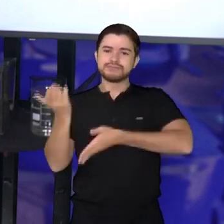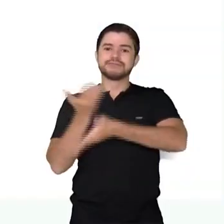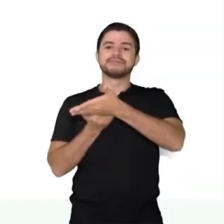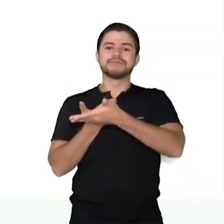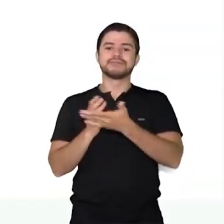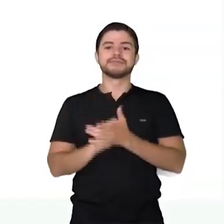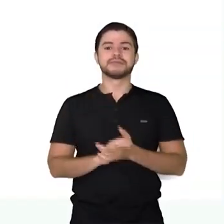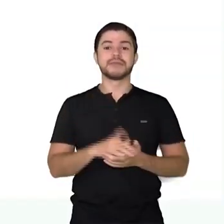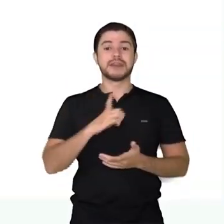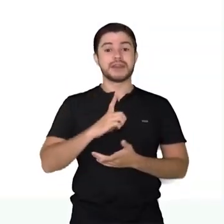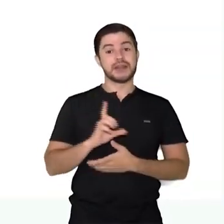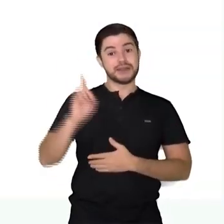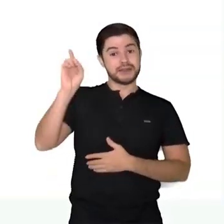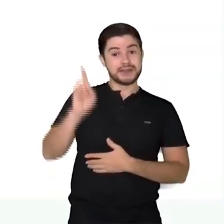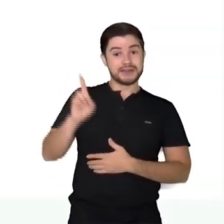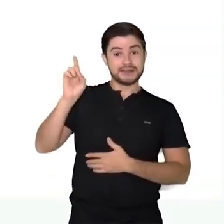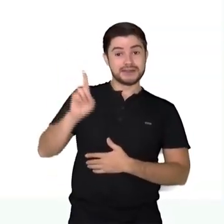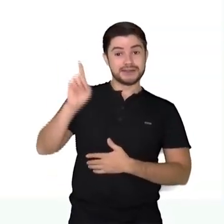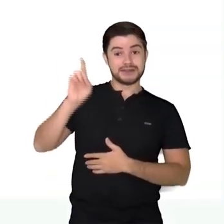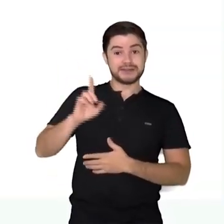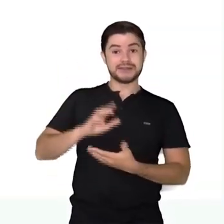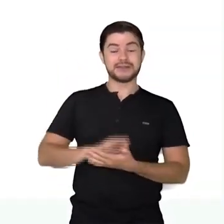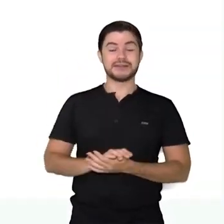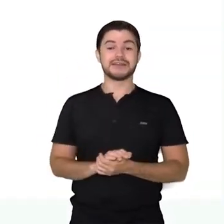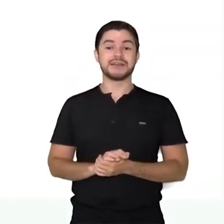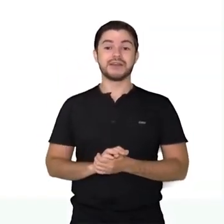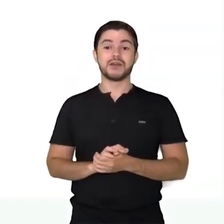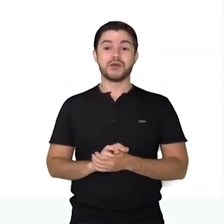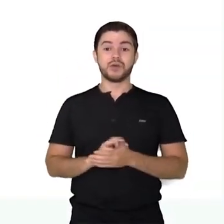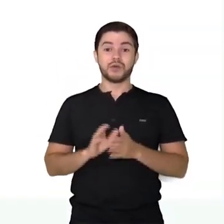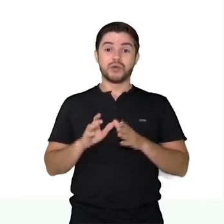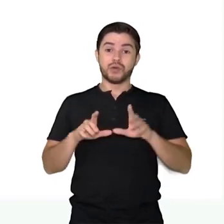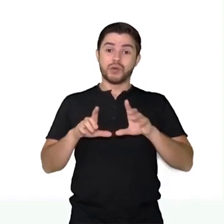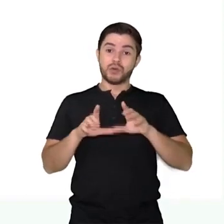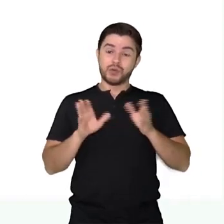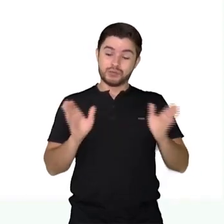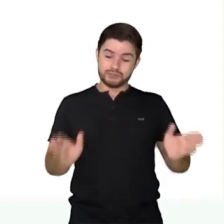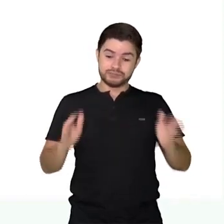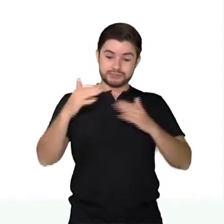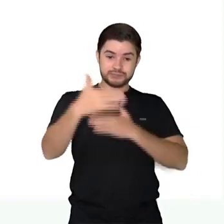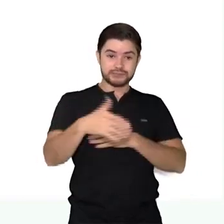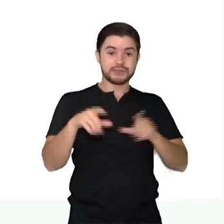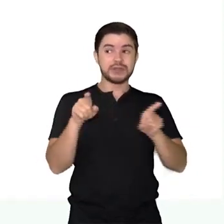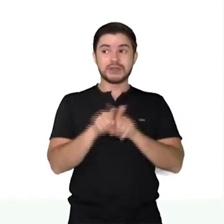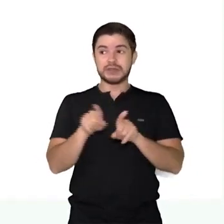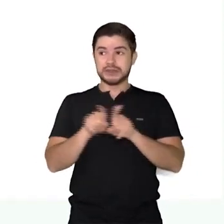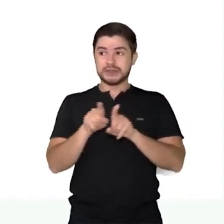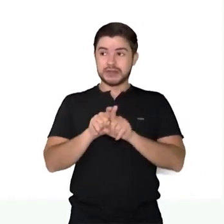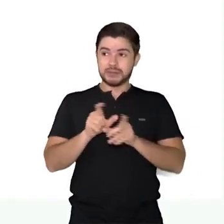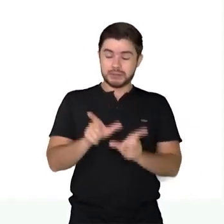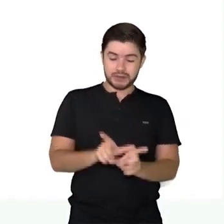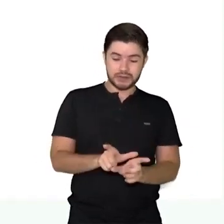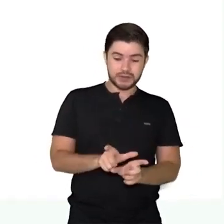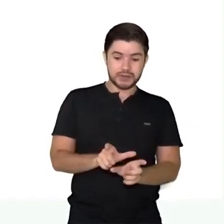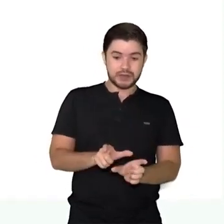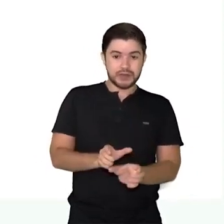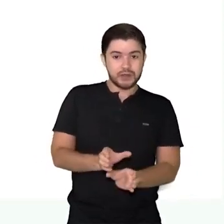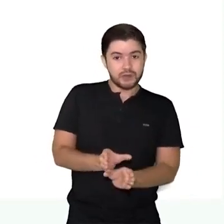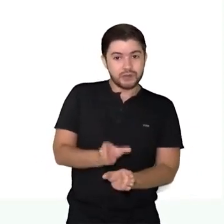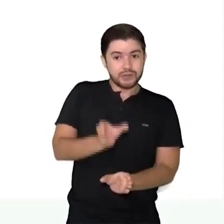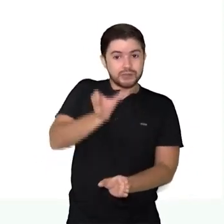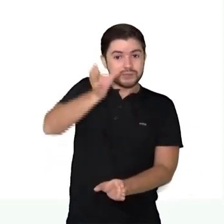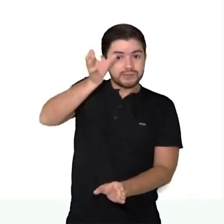tem aqui, como já falamos na última aula, né, o cubo e temos o paralelepípedo, tá? Que ele pode